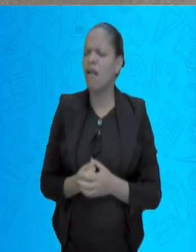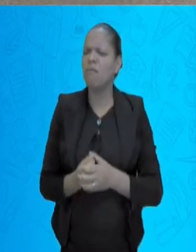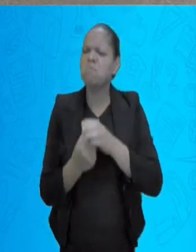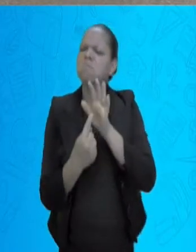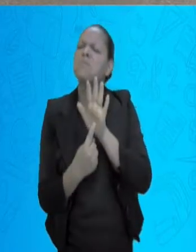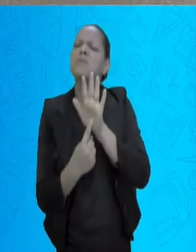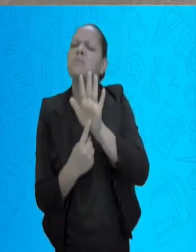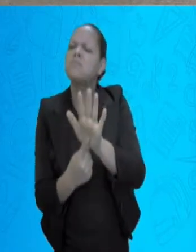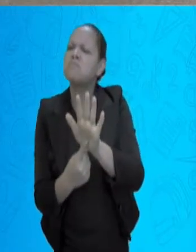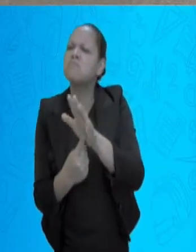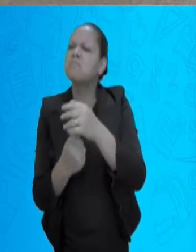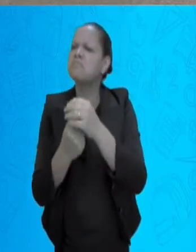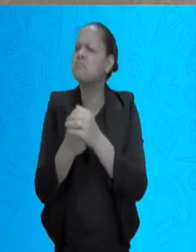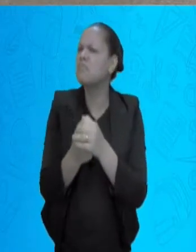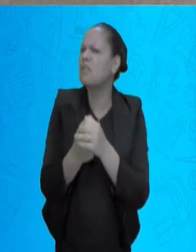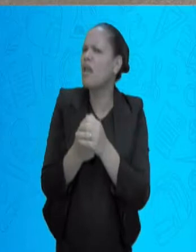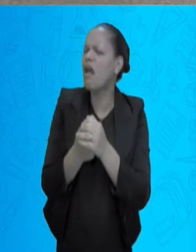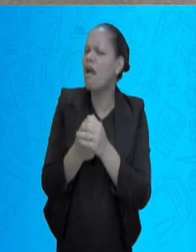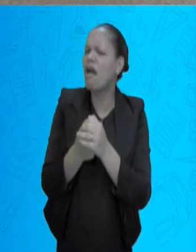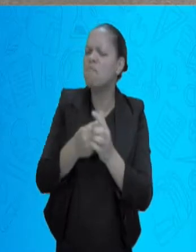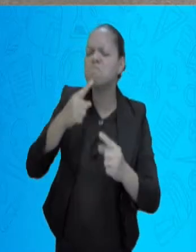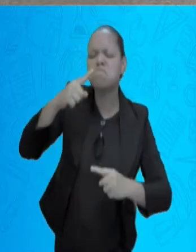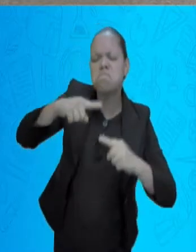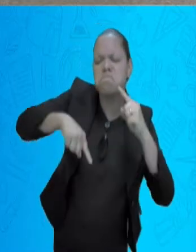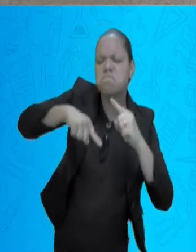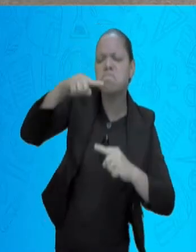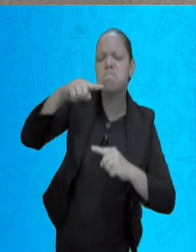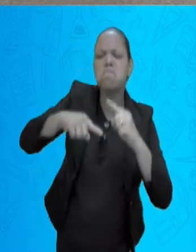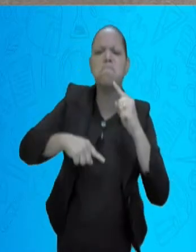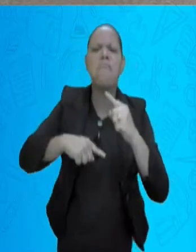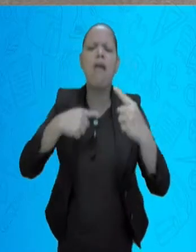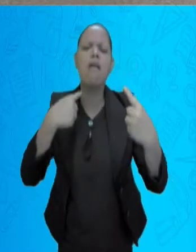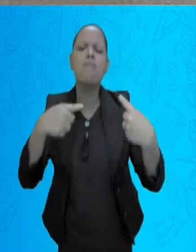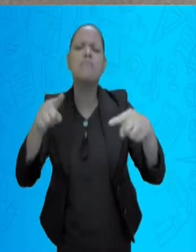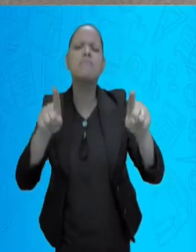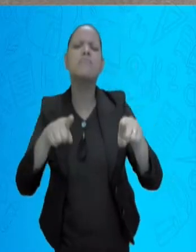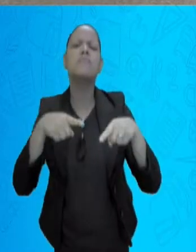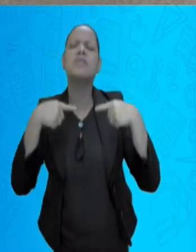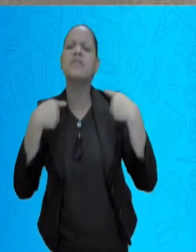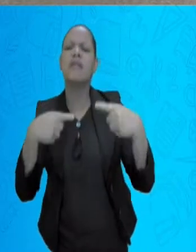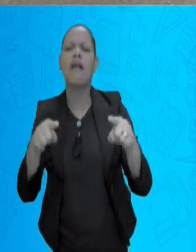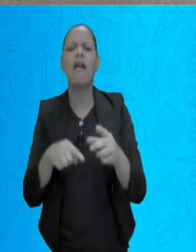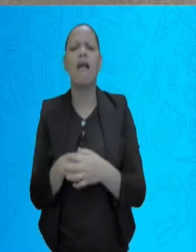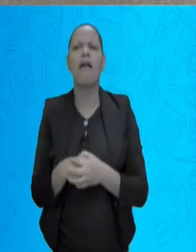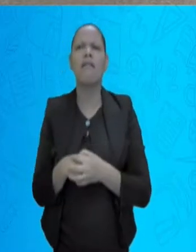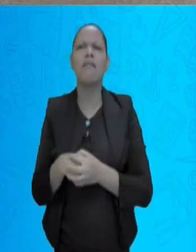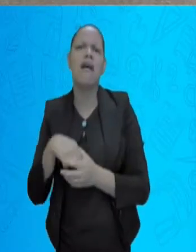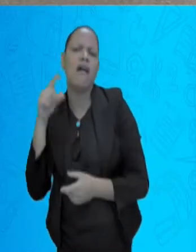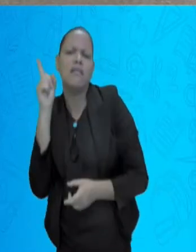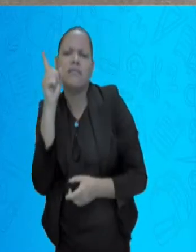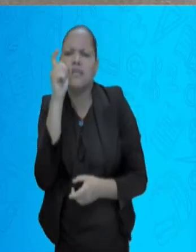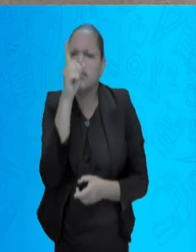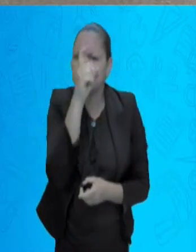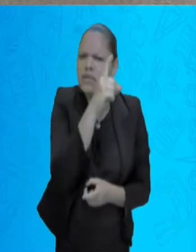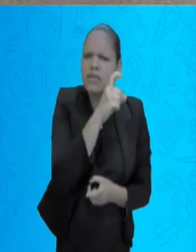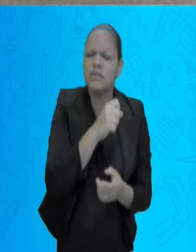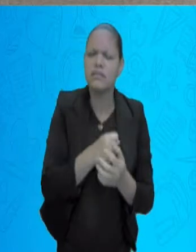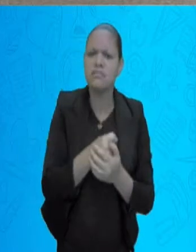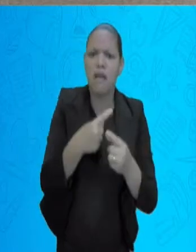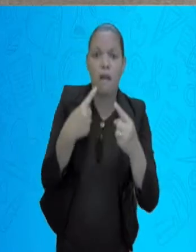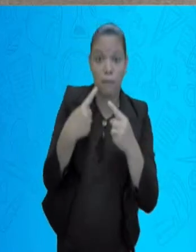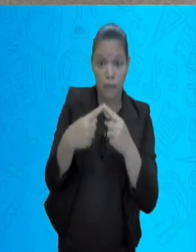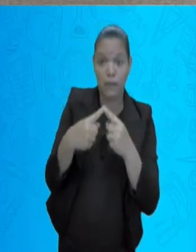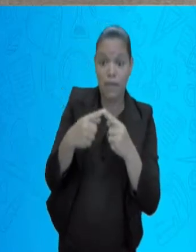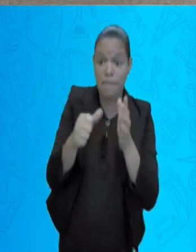musical, é muito difícil de falar de instrumentos sem falar da música. E como o slide já fala, a música ela é